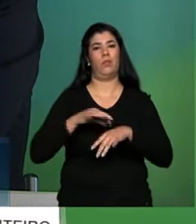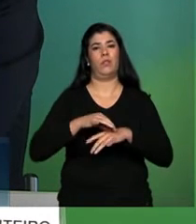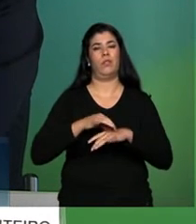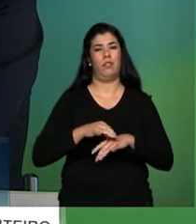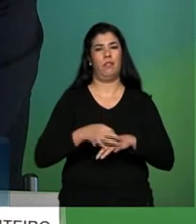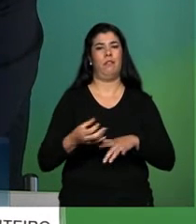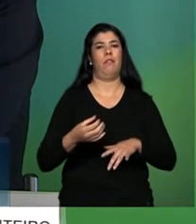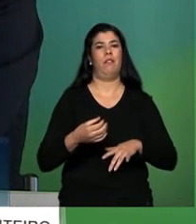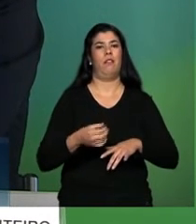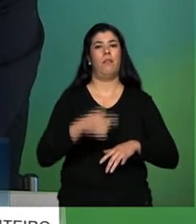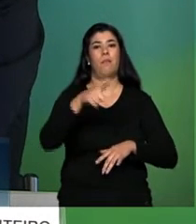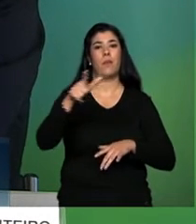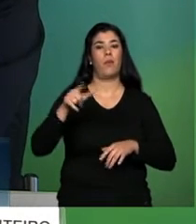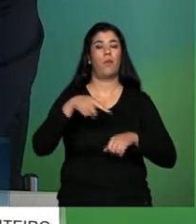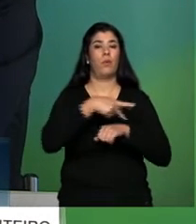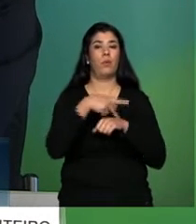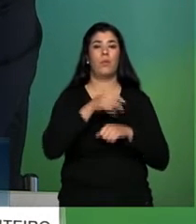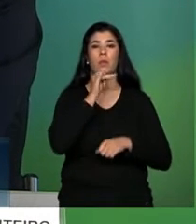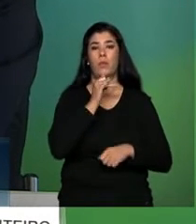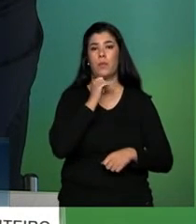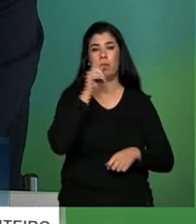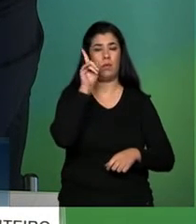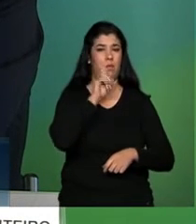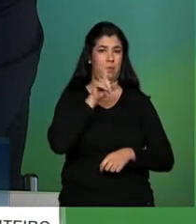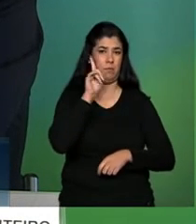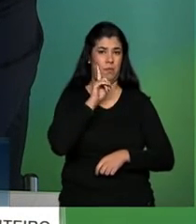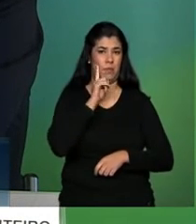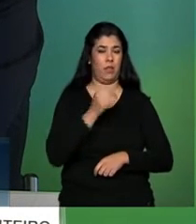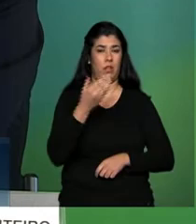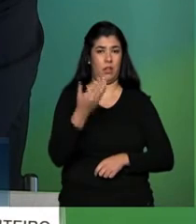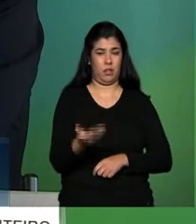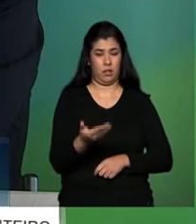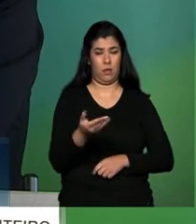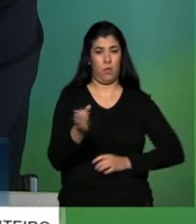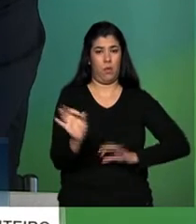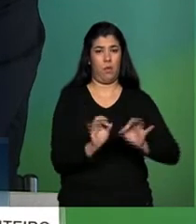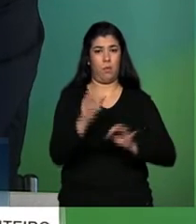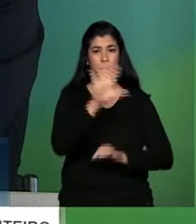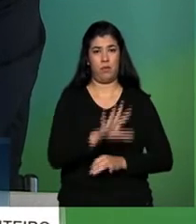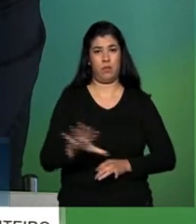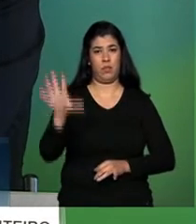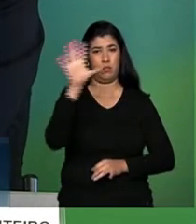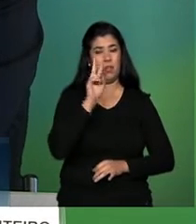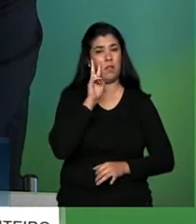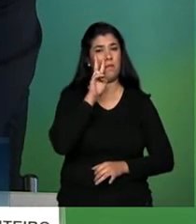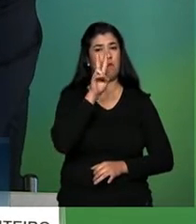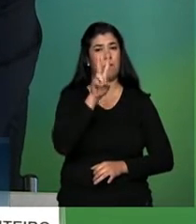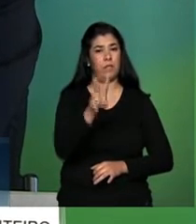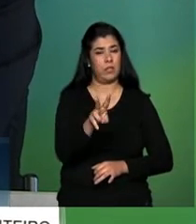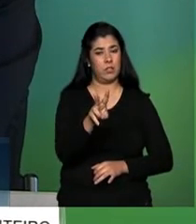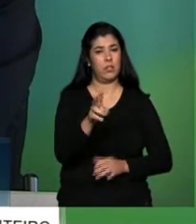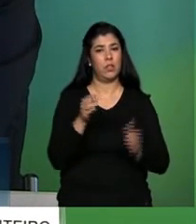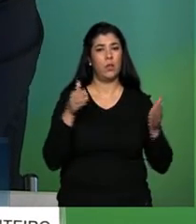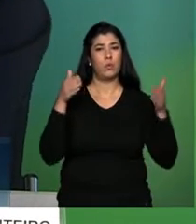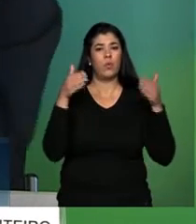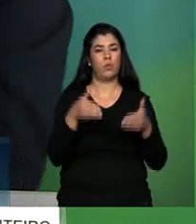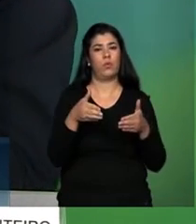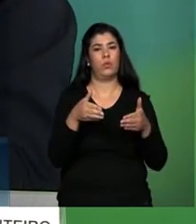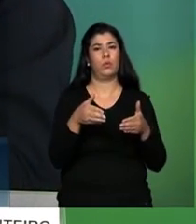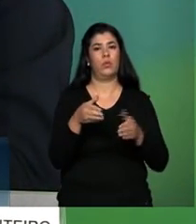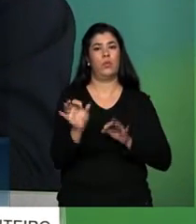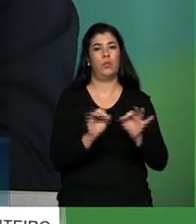agronegócio tem um papel central no Plano Nacional de Exportações. Agora, todos reconhecem no Brasil que